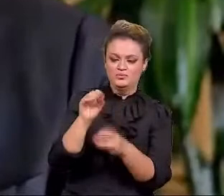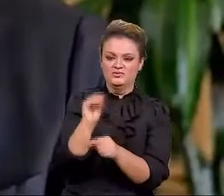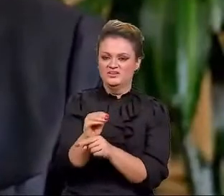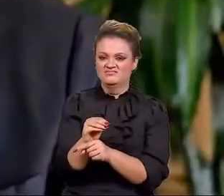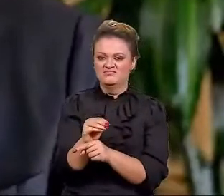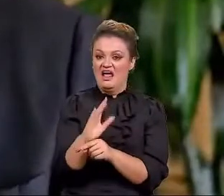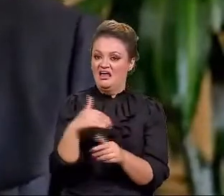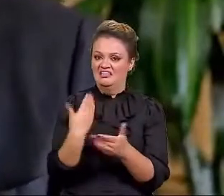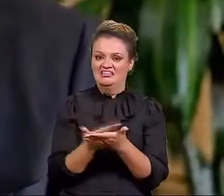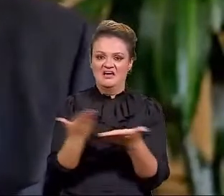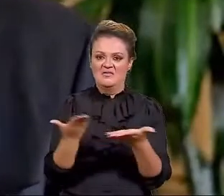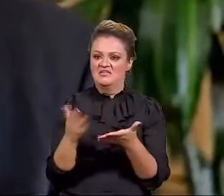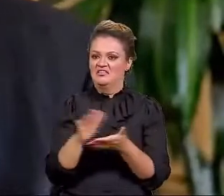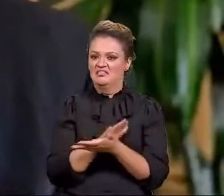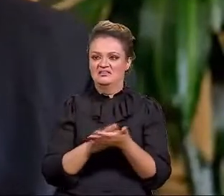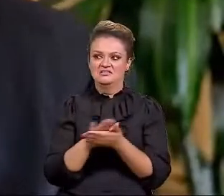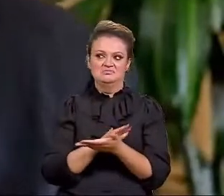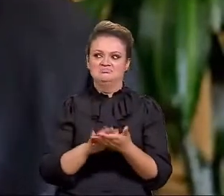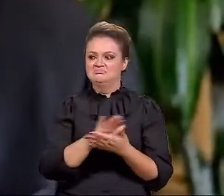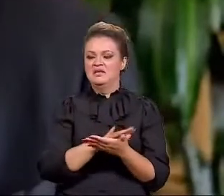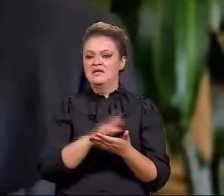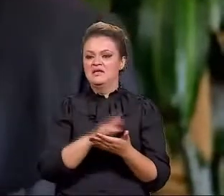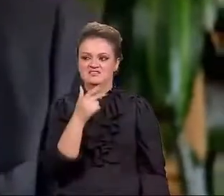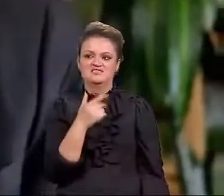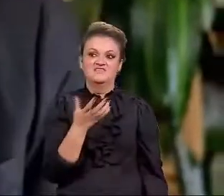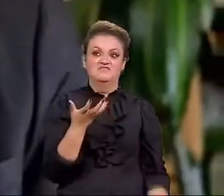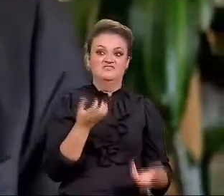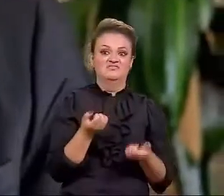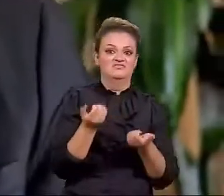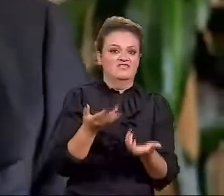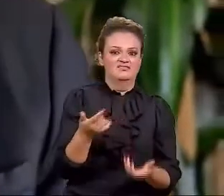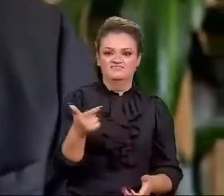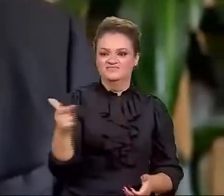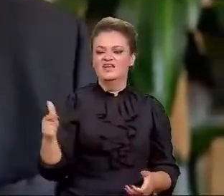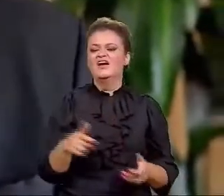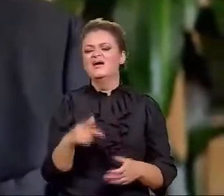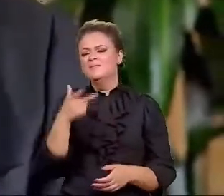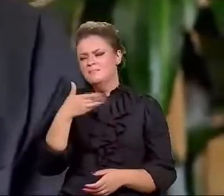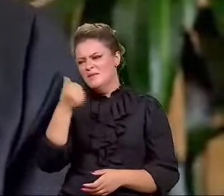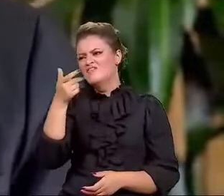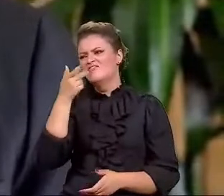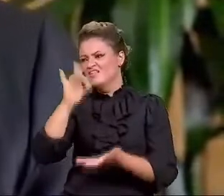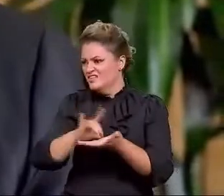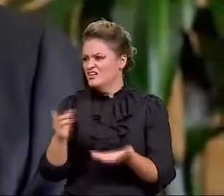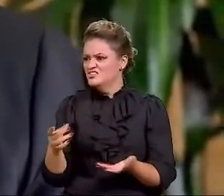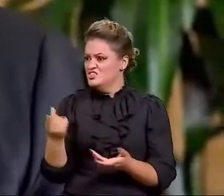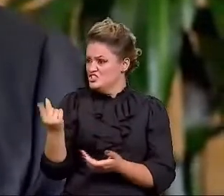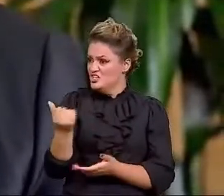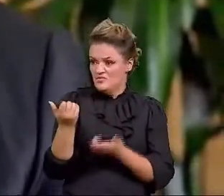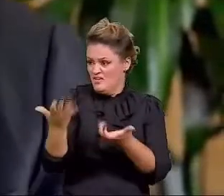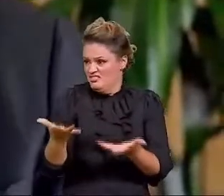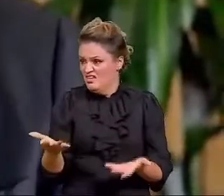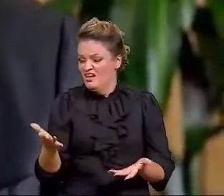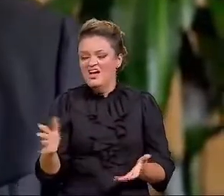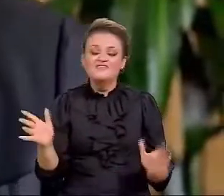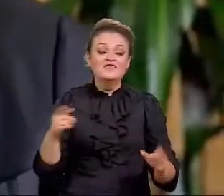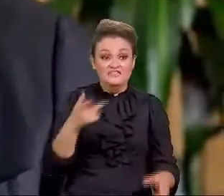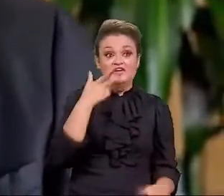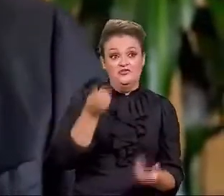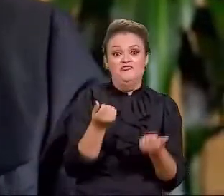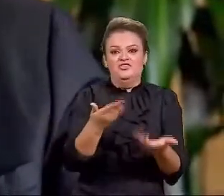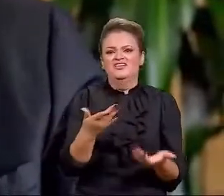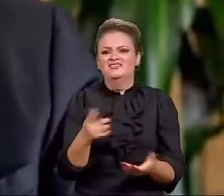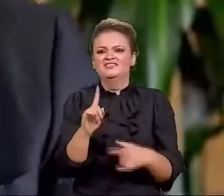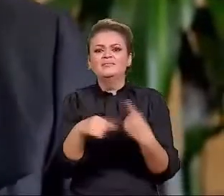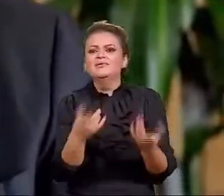eu disse na reunião, é melhor dizer a verdade, não quer dar o dinheiro, diga que não vai dar, não fique alimentando ilusão em países pobres. Um país como